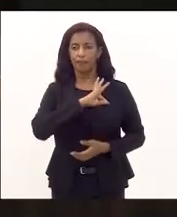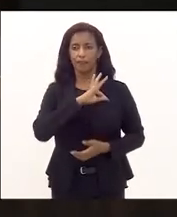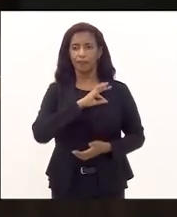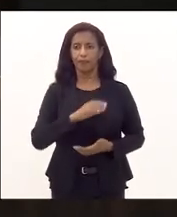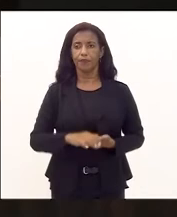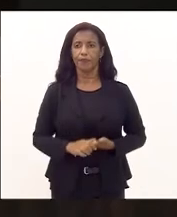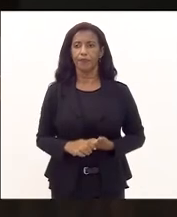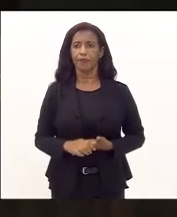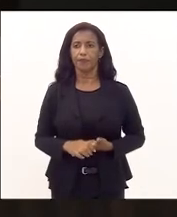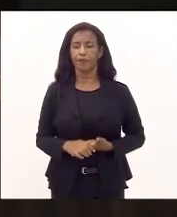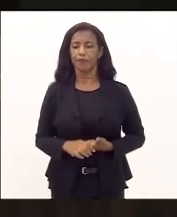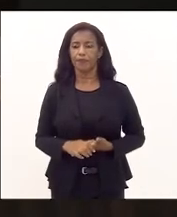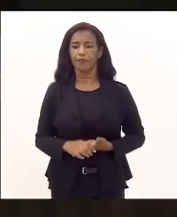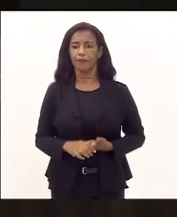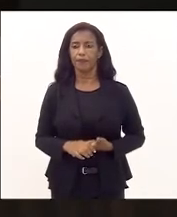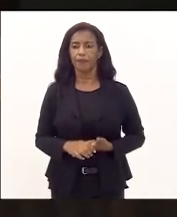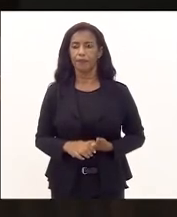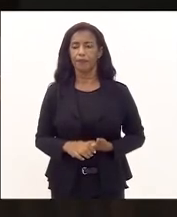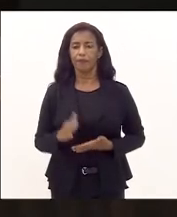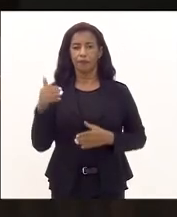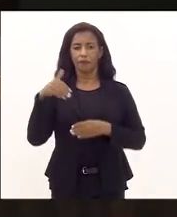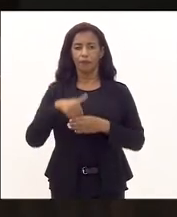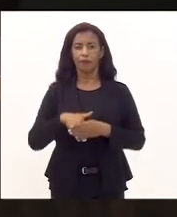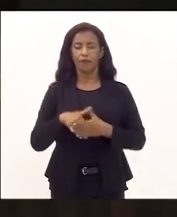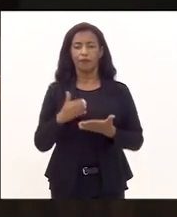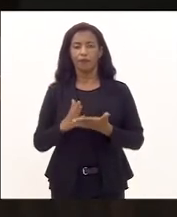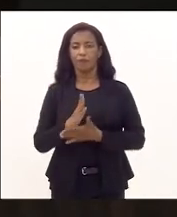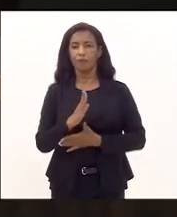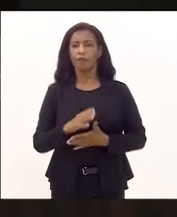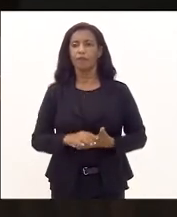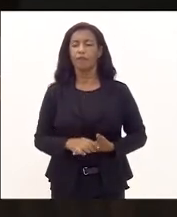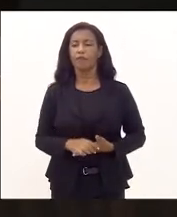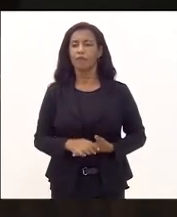Rocha. Em votação, aprovado.